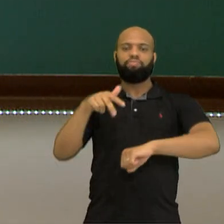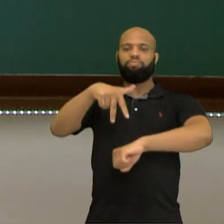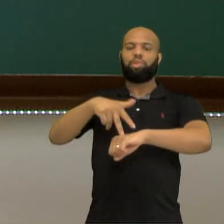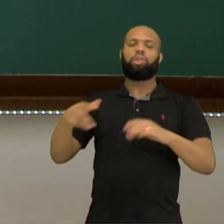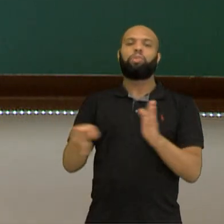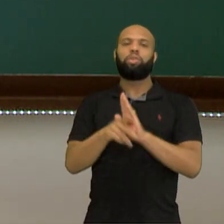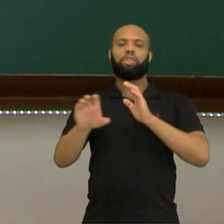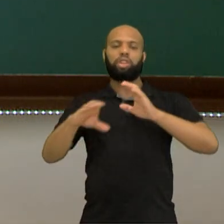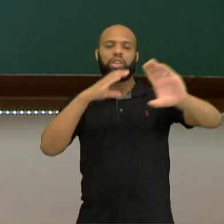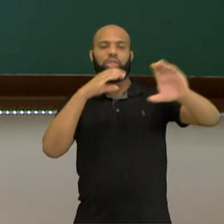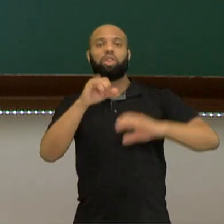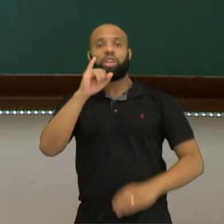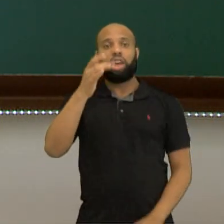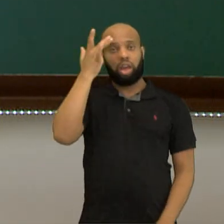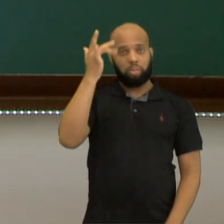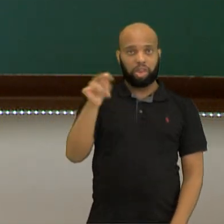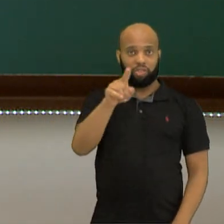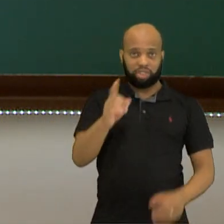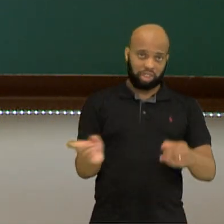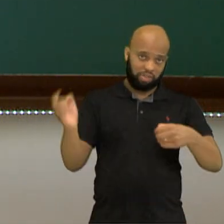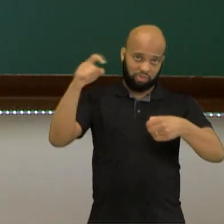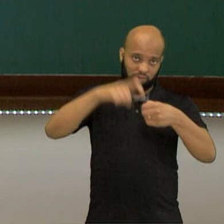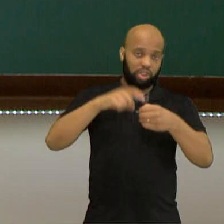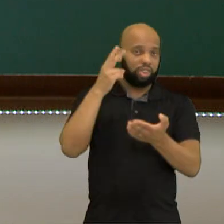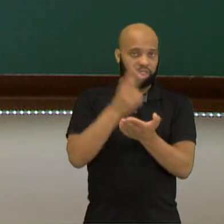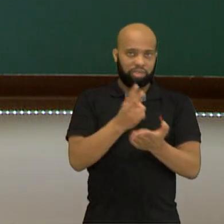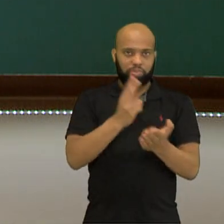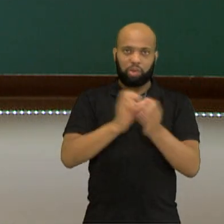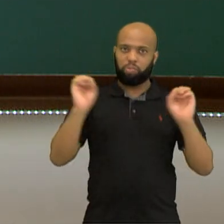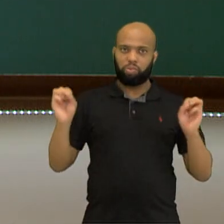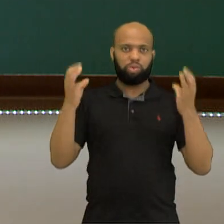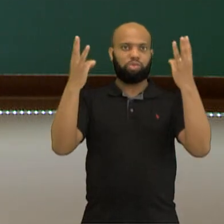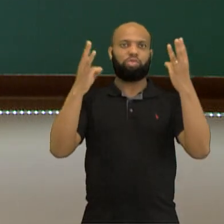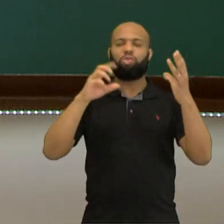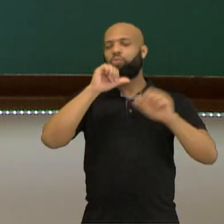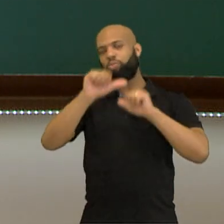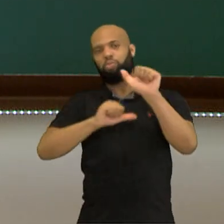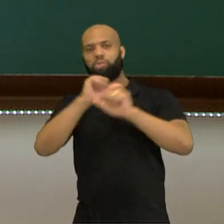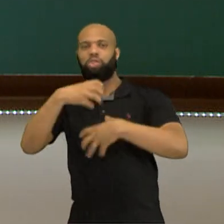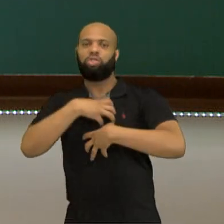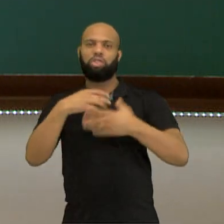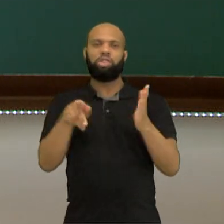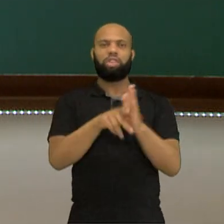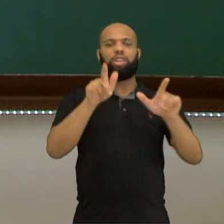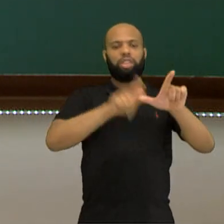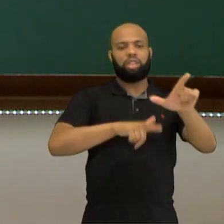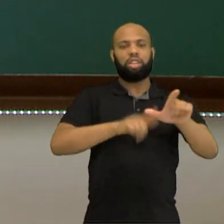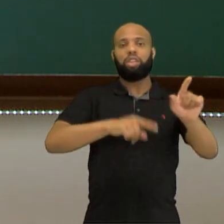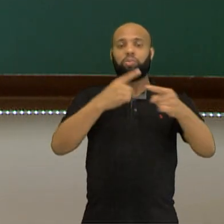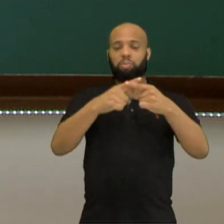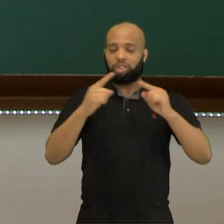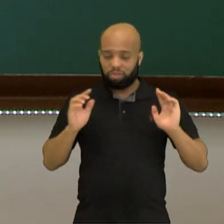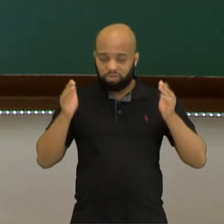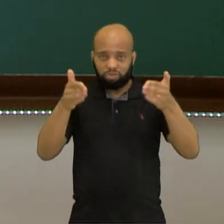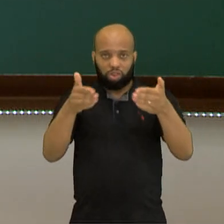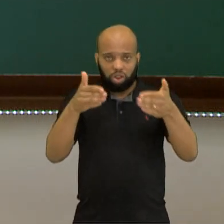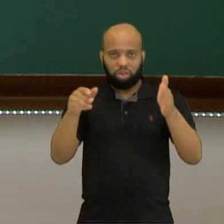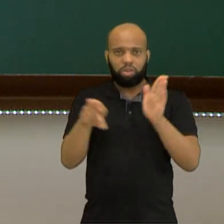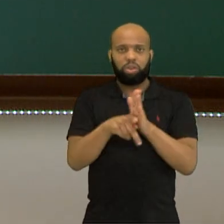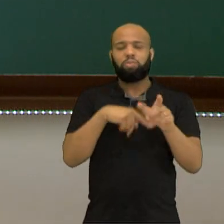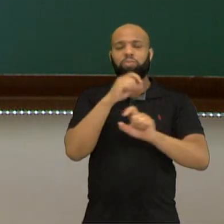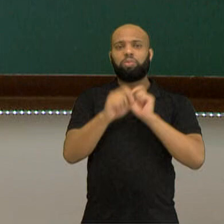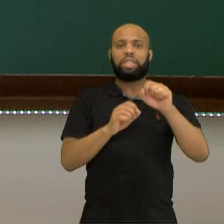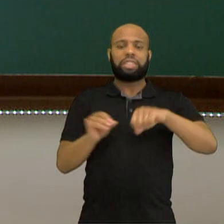você voltar, pode ser que algumas execuções da mesma canção não sejam iguais, porque o foco,